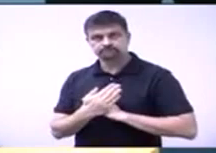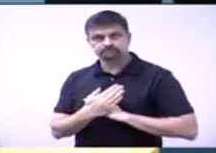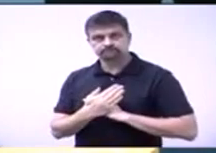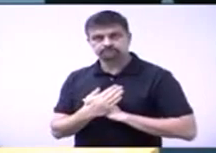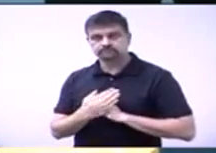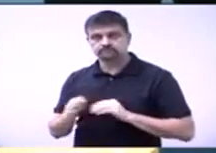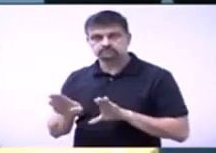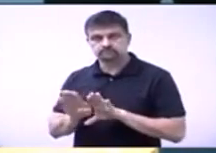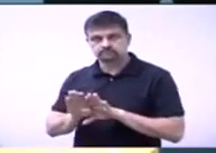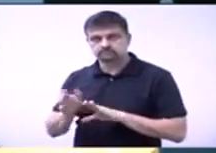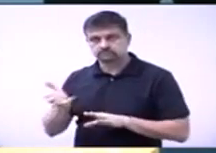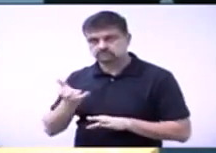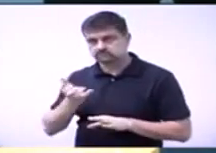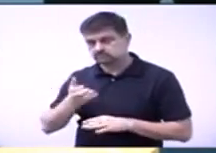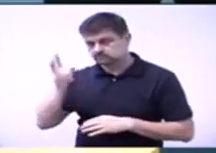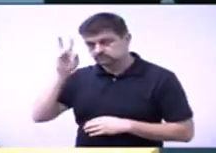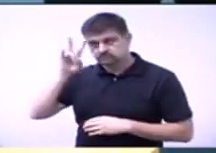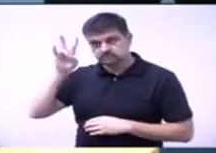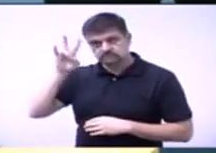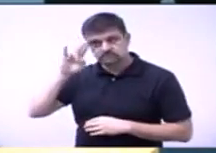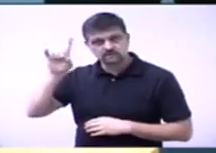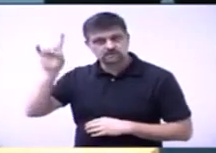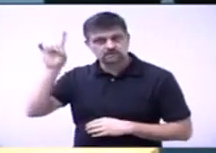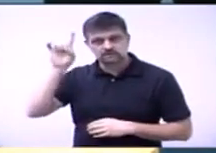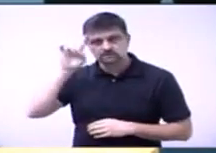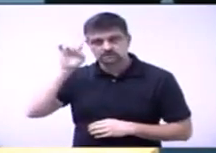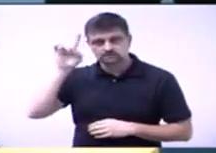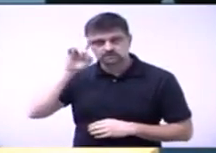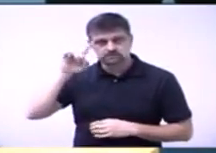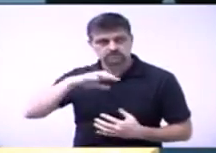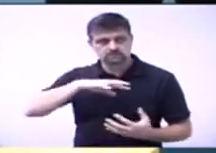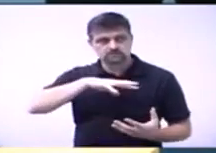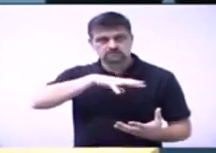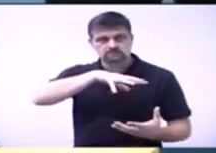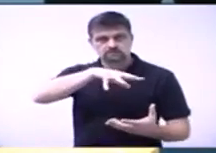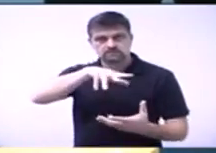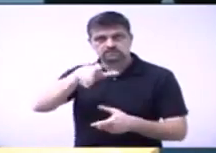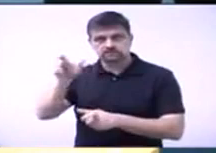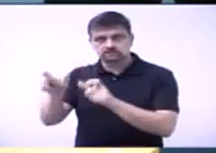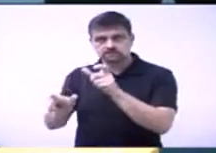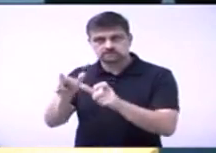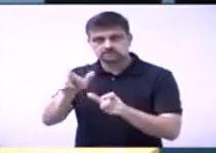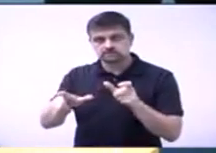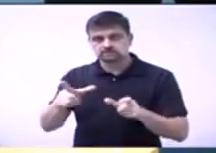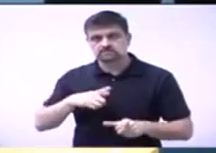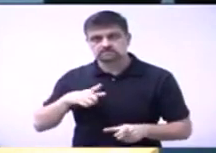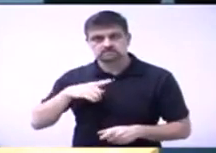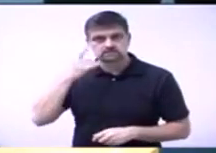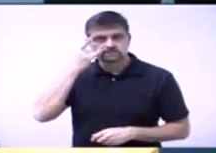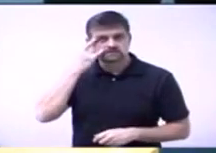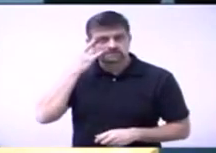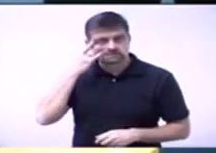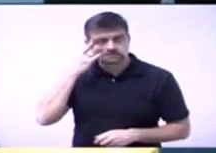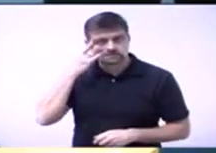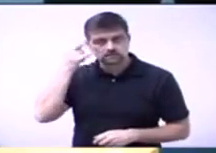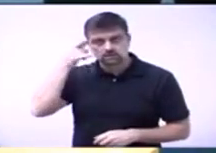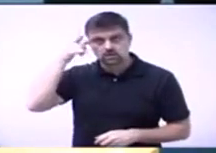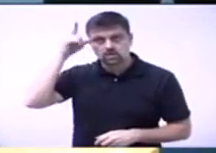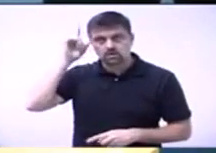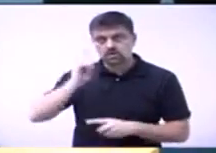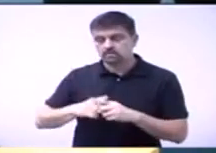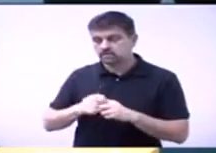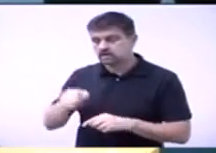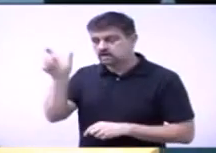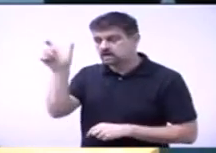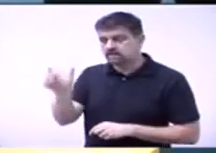minha reverência ao Dia Internacional da Síndrome de Down, que foi ontem, porque ser